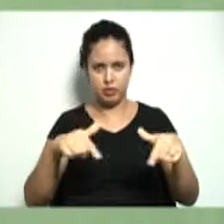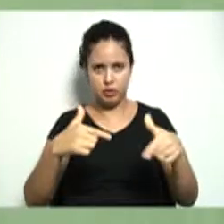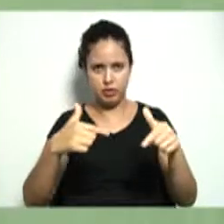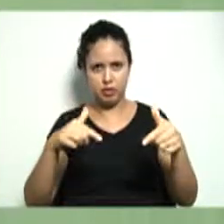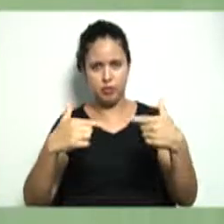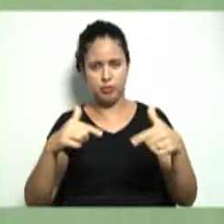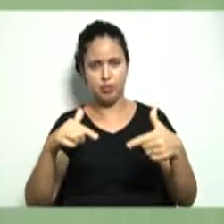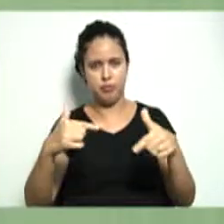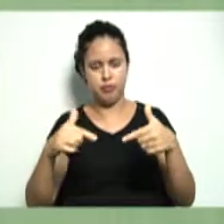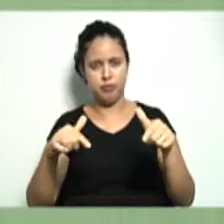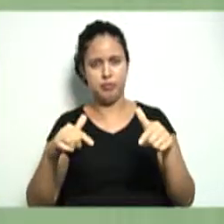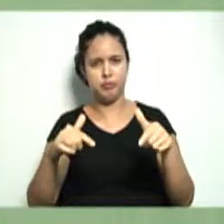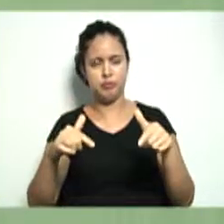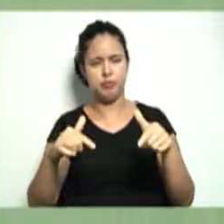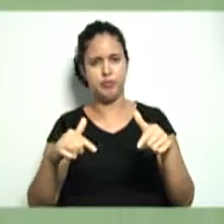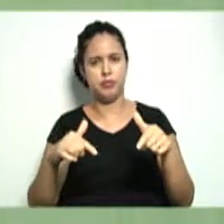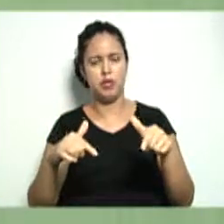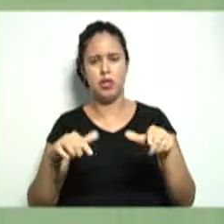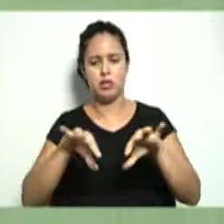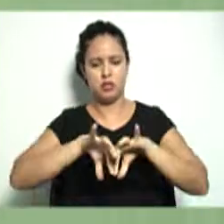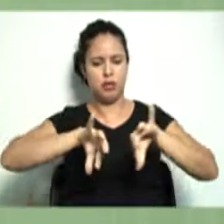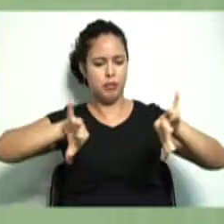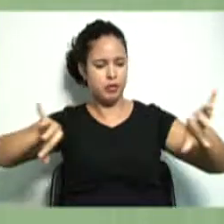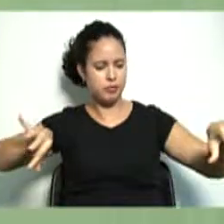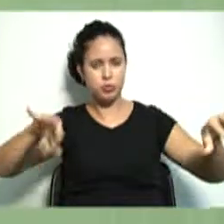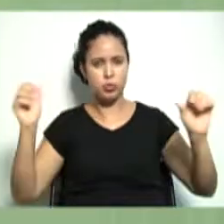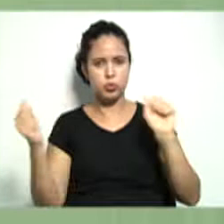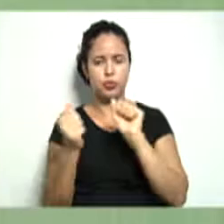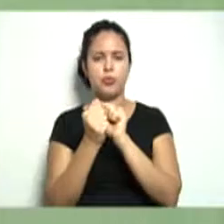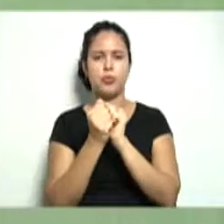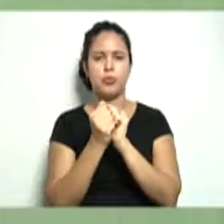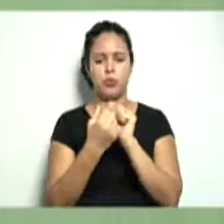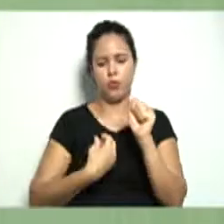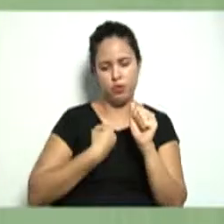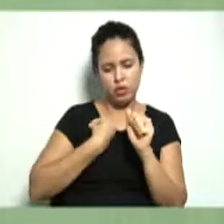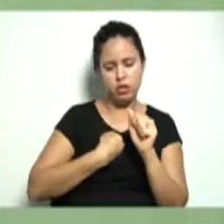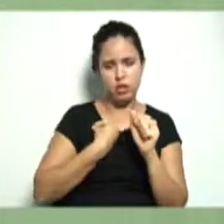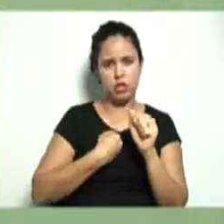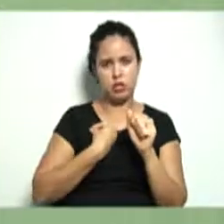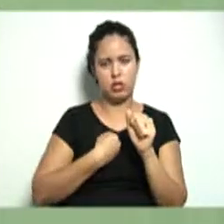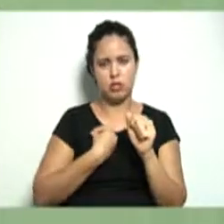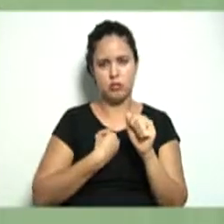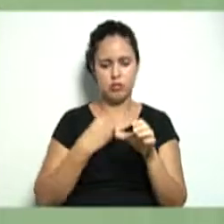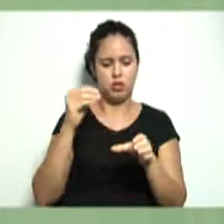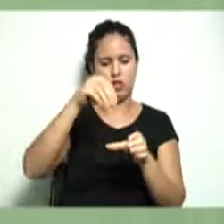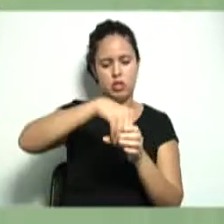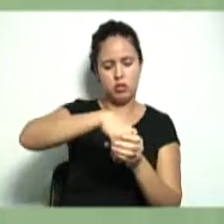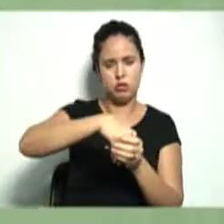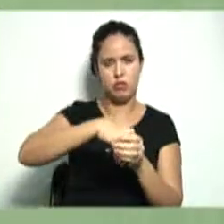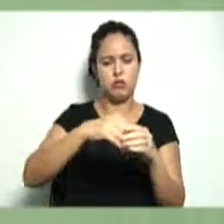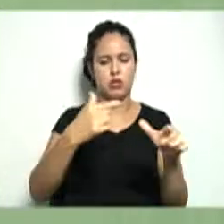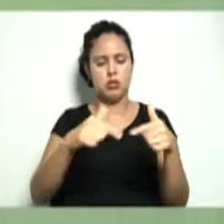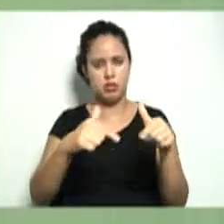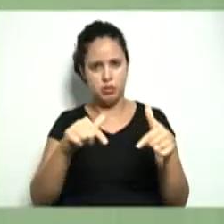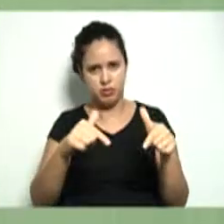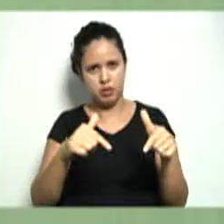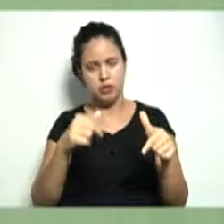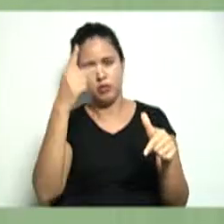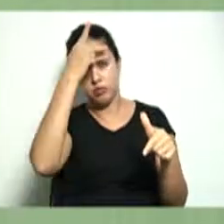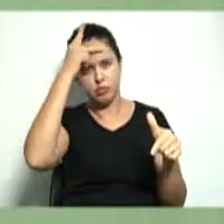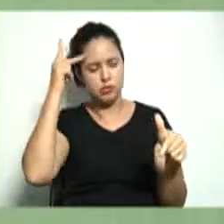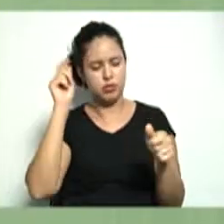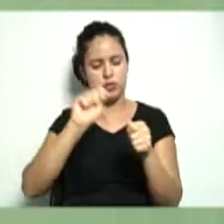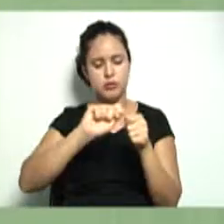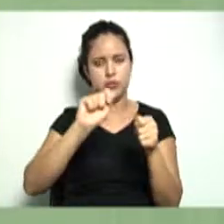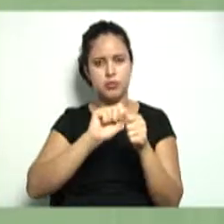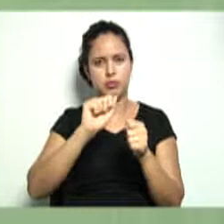trabalho, né? Não era separado, era dentro da vida, né? As pessoas